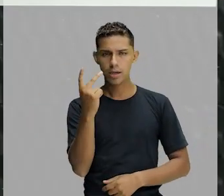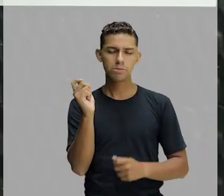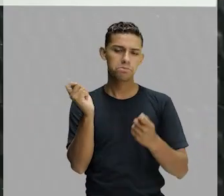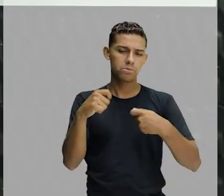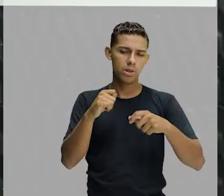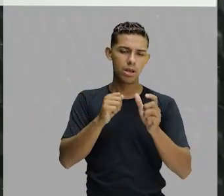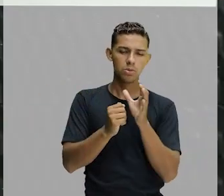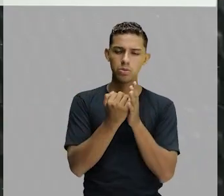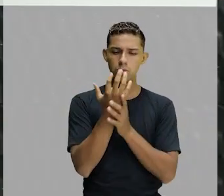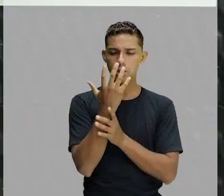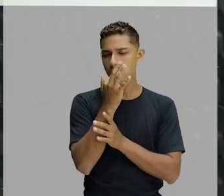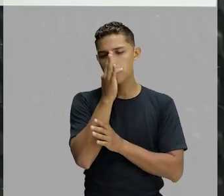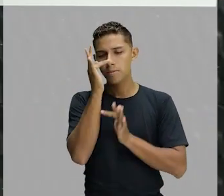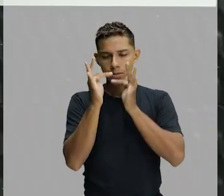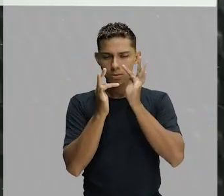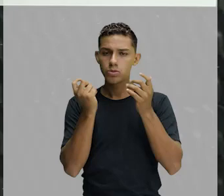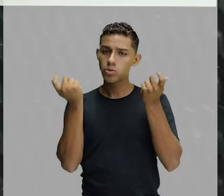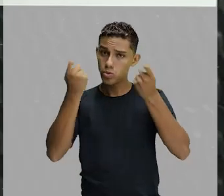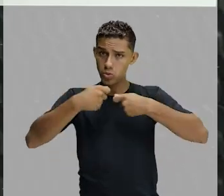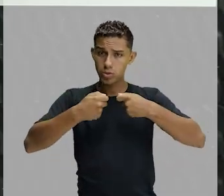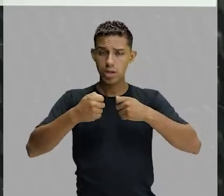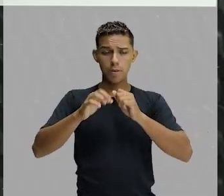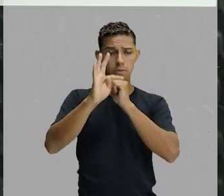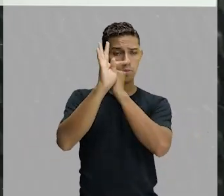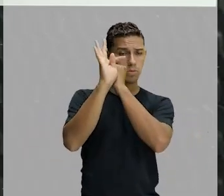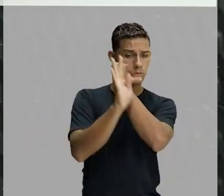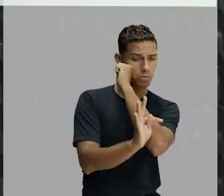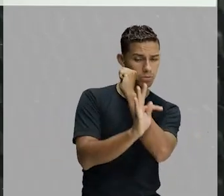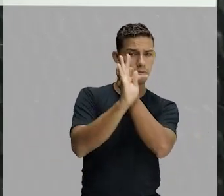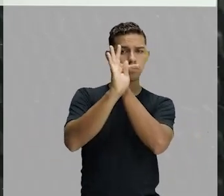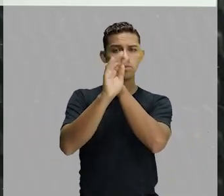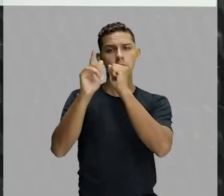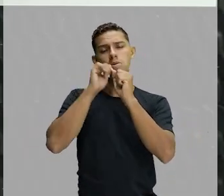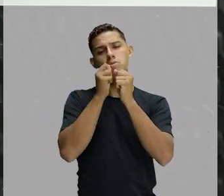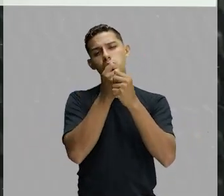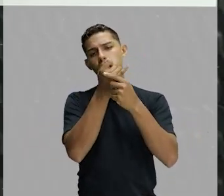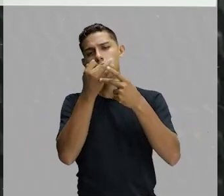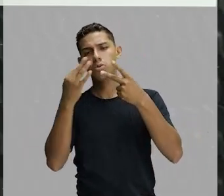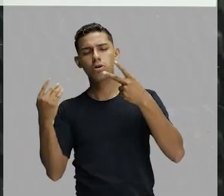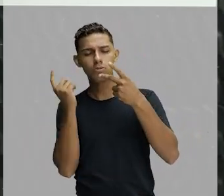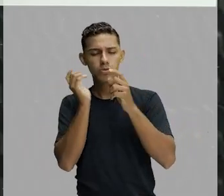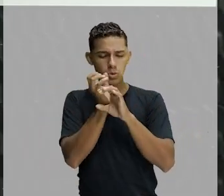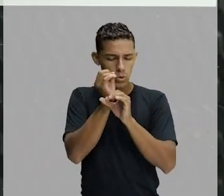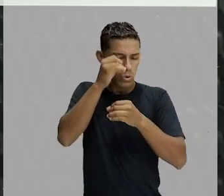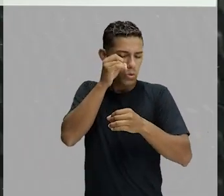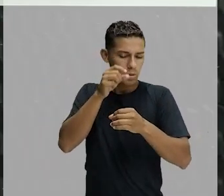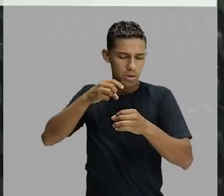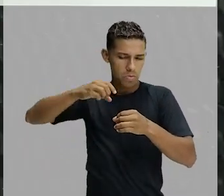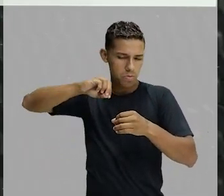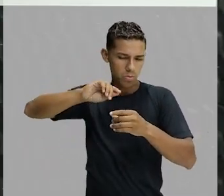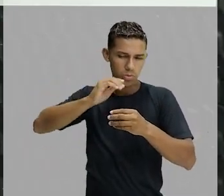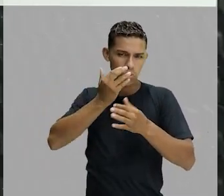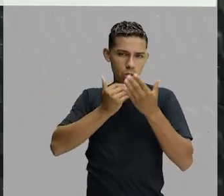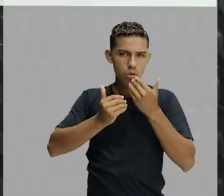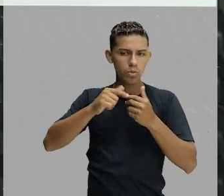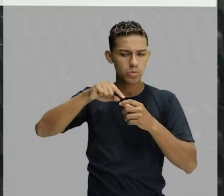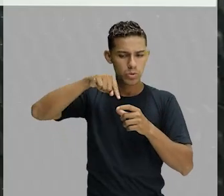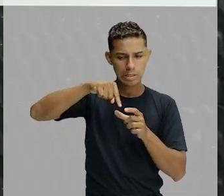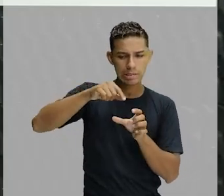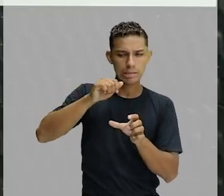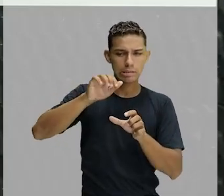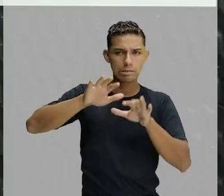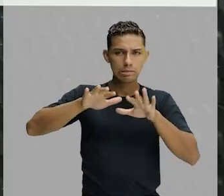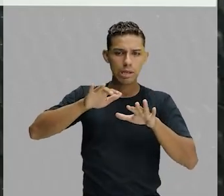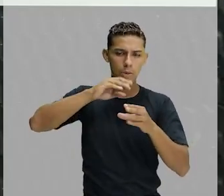planta possa sobreviver. Temperatura, pH, quantidade de micronutrientes e de macronutrientes. e aí se